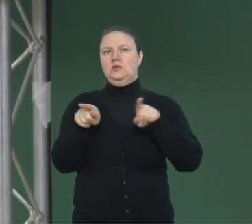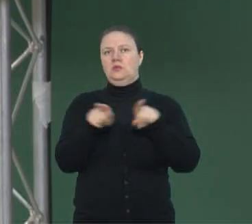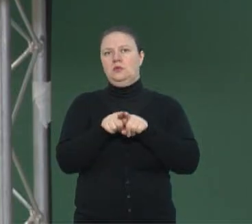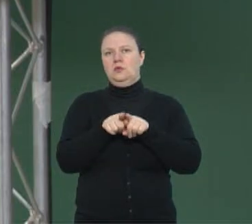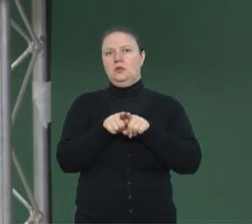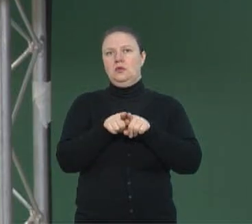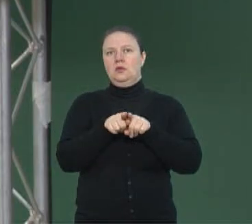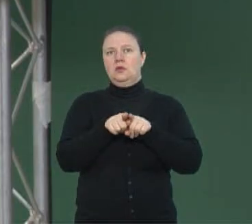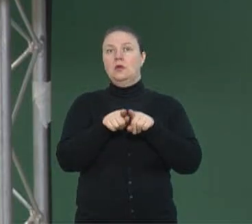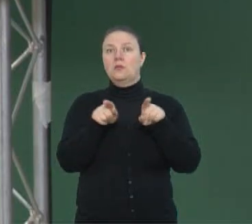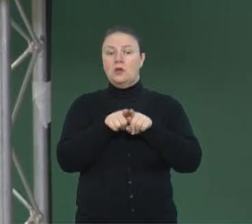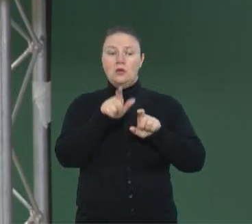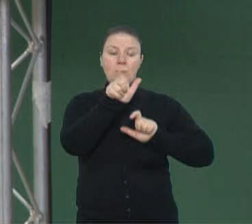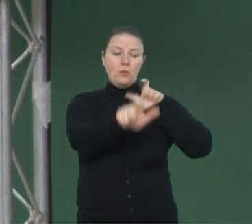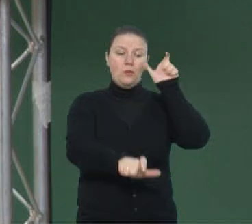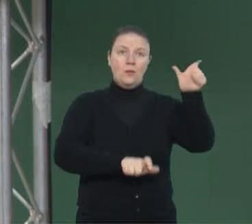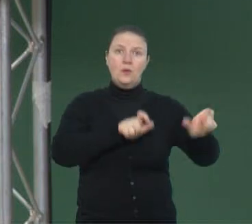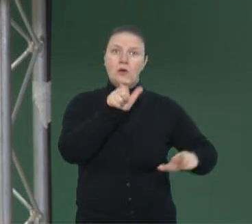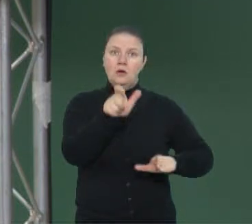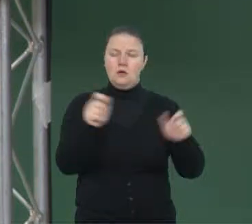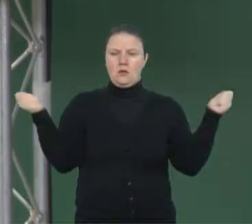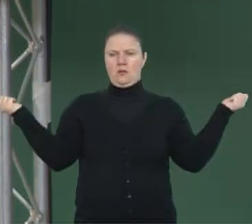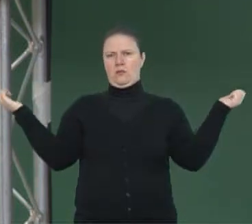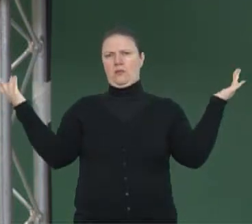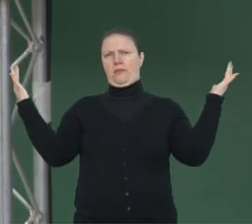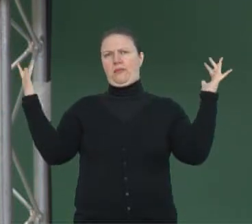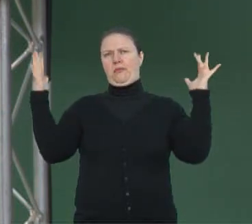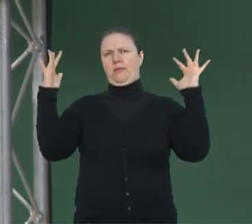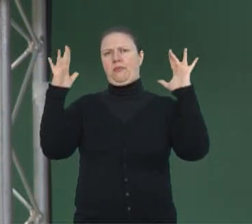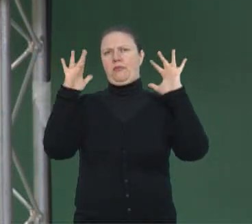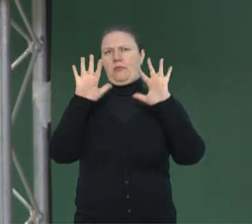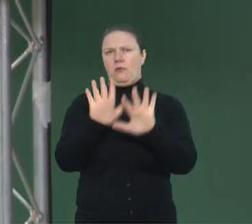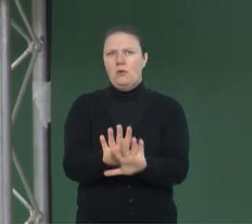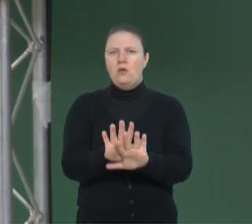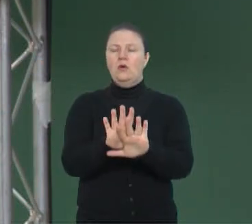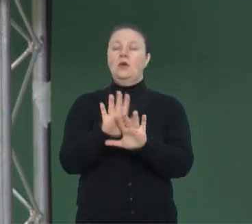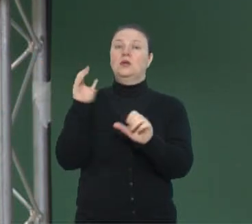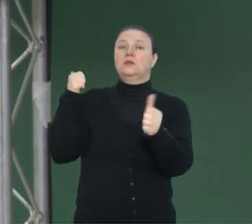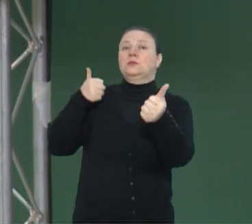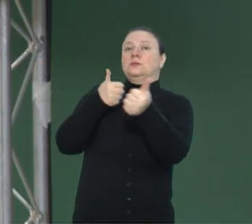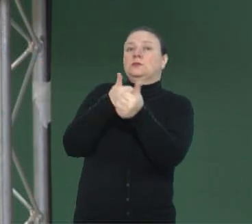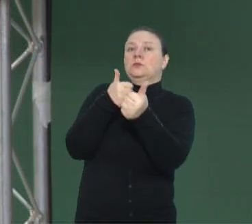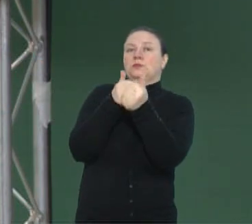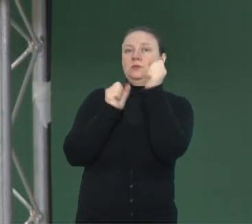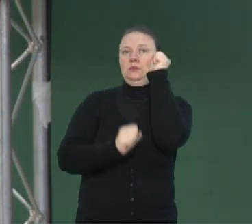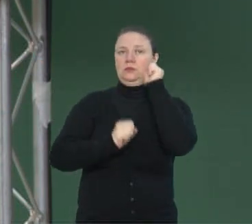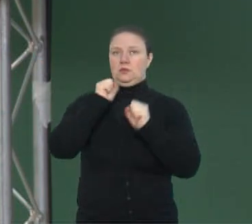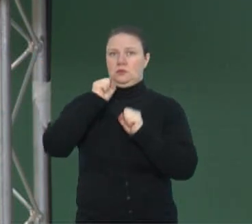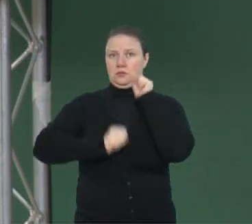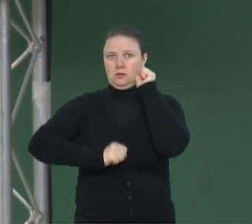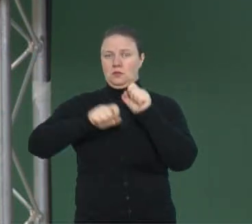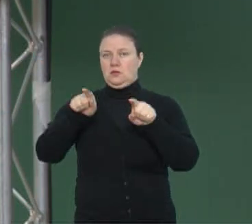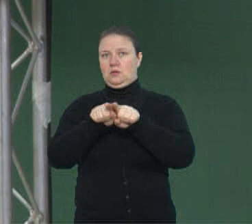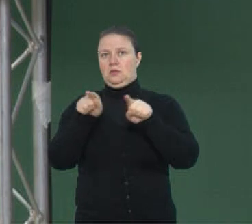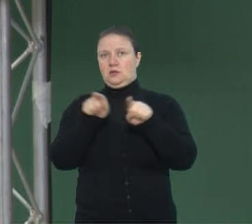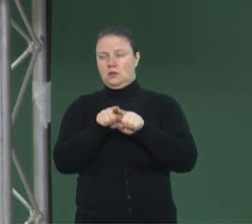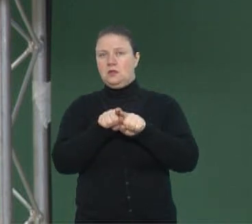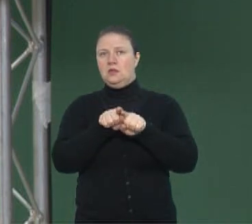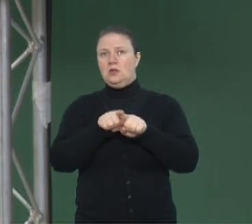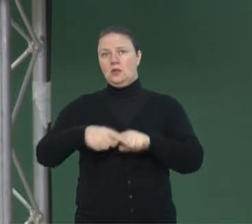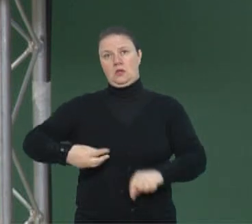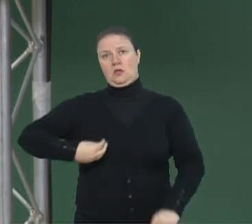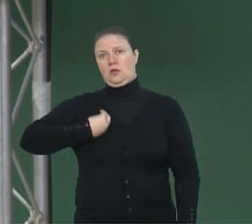grande acumulação de pessoas em centros urbanos ao redor de fábrica, que nós já falamos que as condições de vida